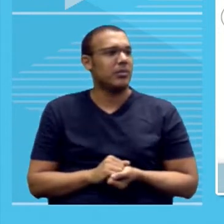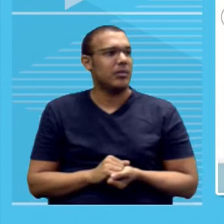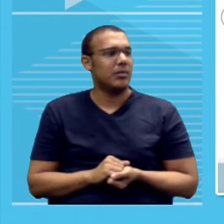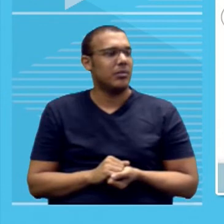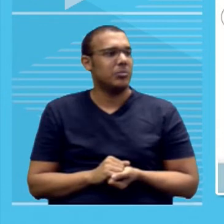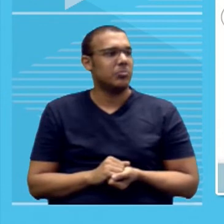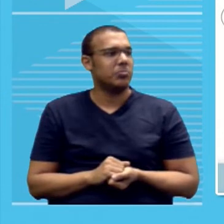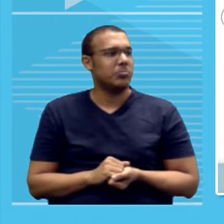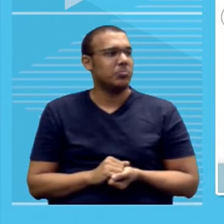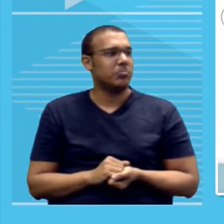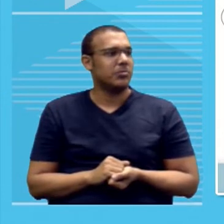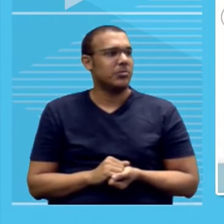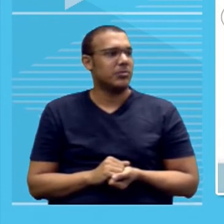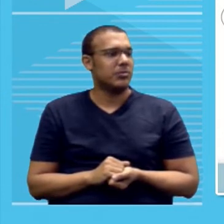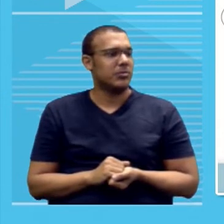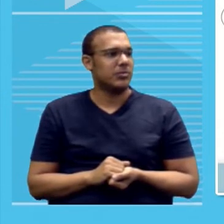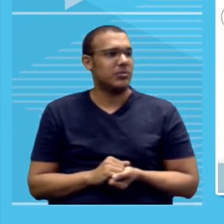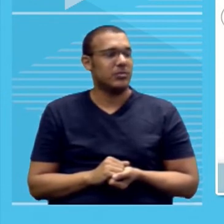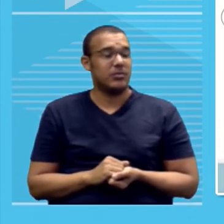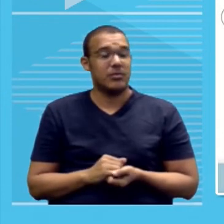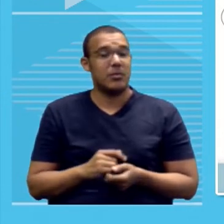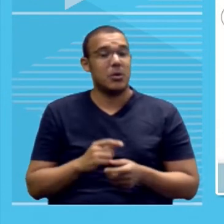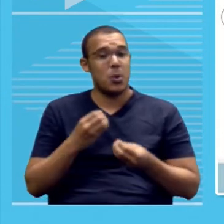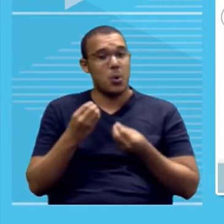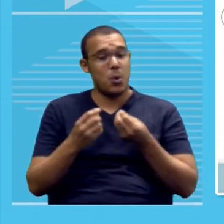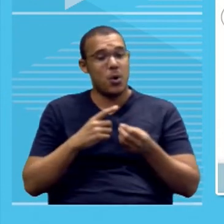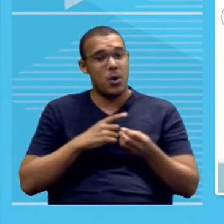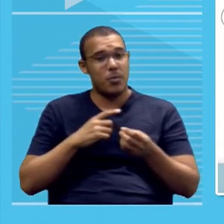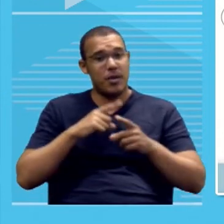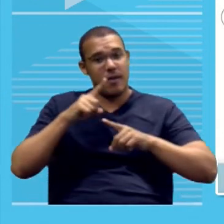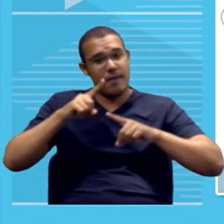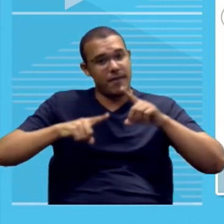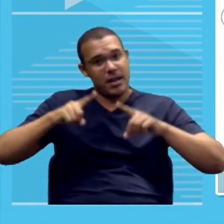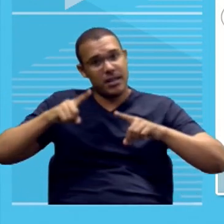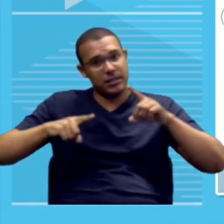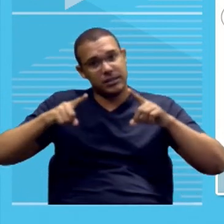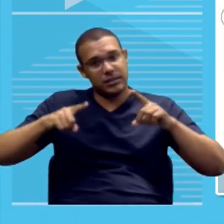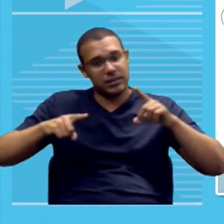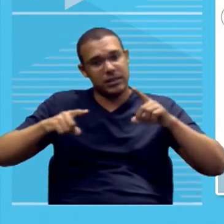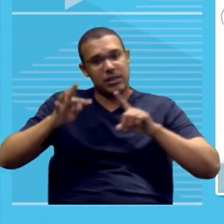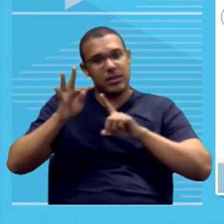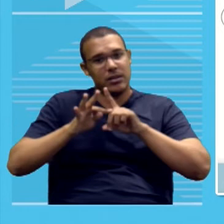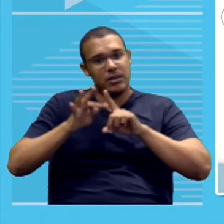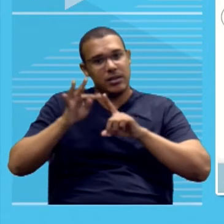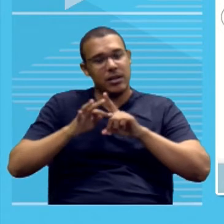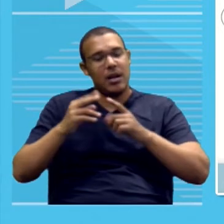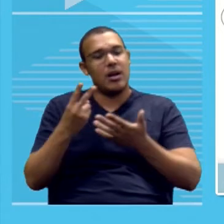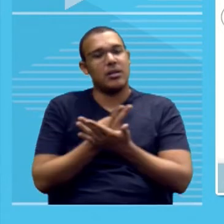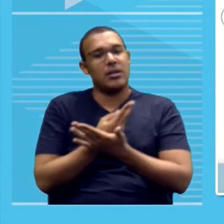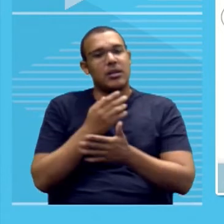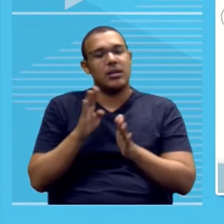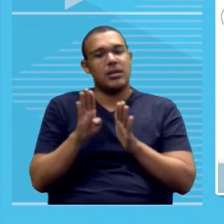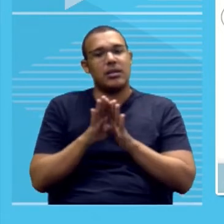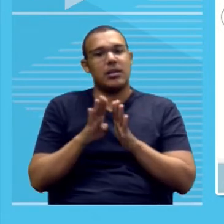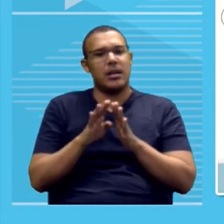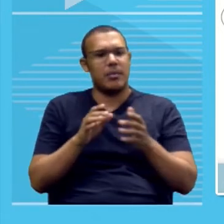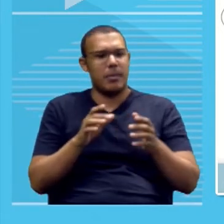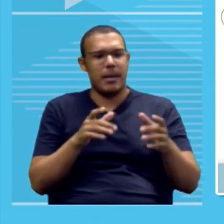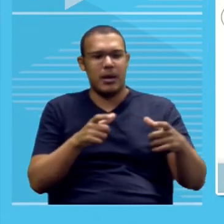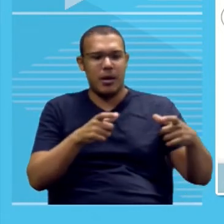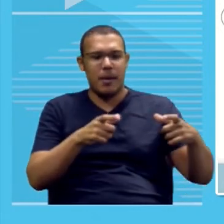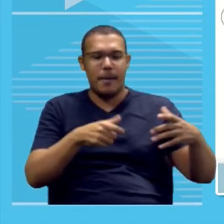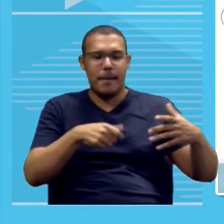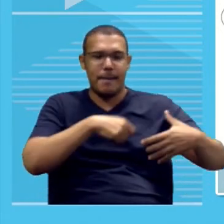temperatura baixa. Como existe uma variação de temperatura, é a mesma coisa que acontece quando você toca numa panela